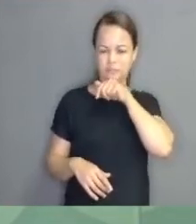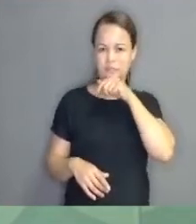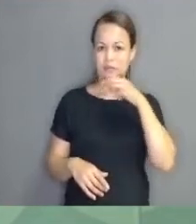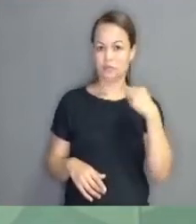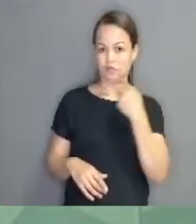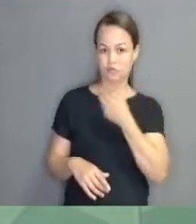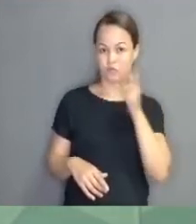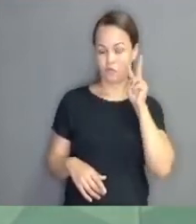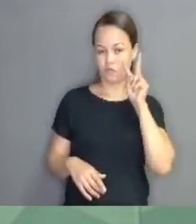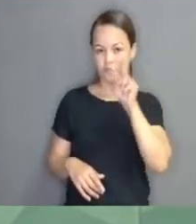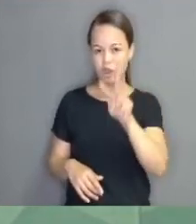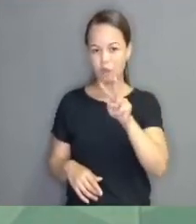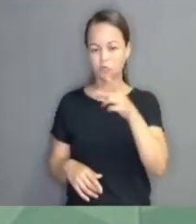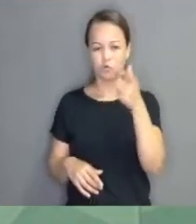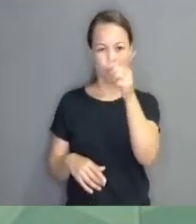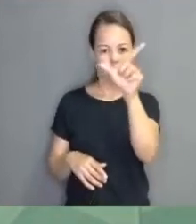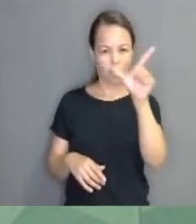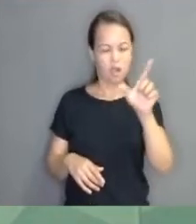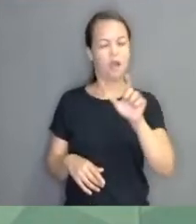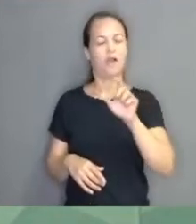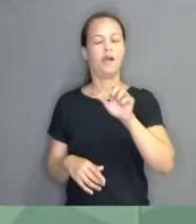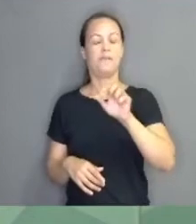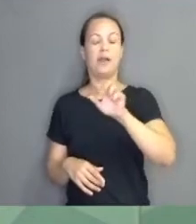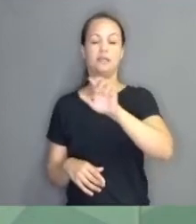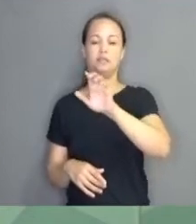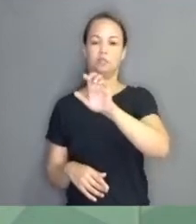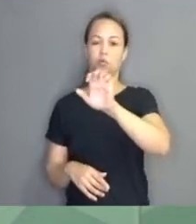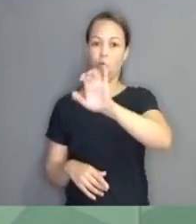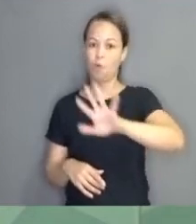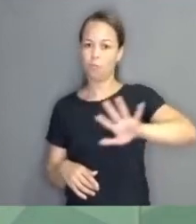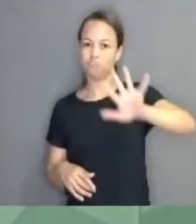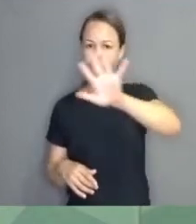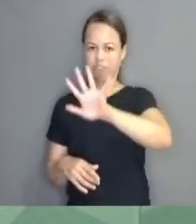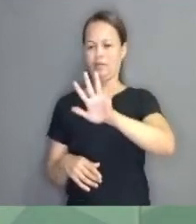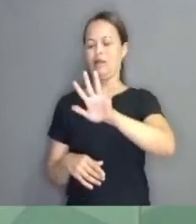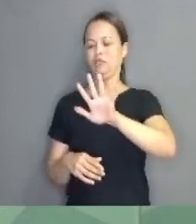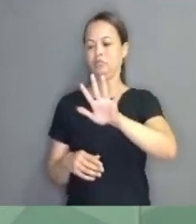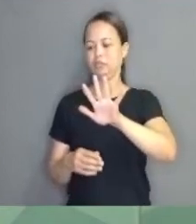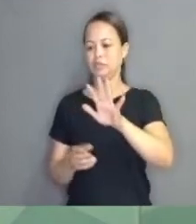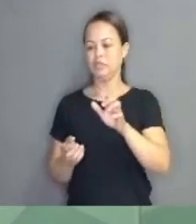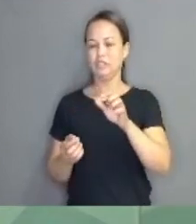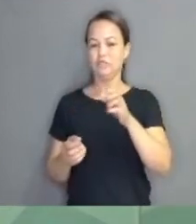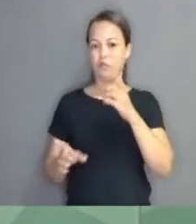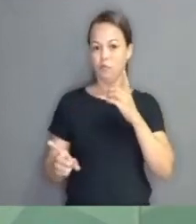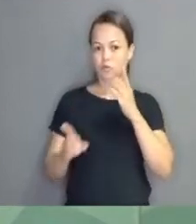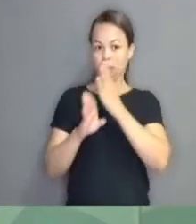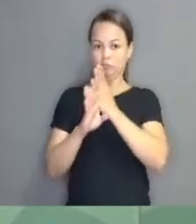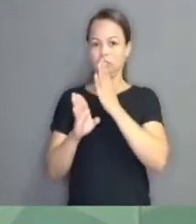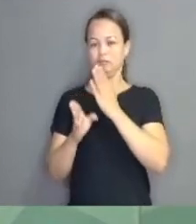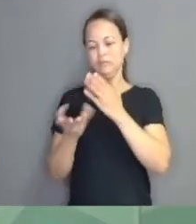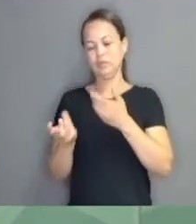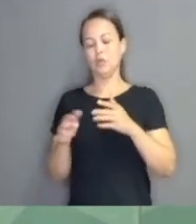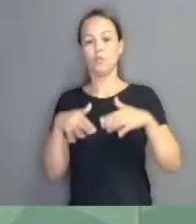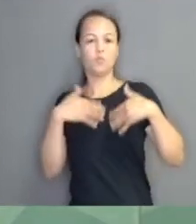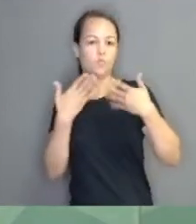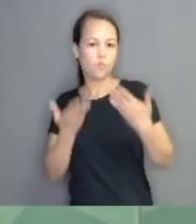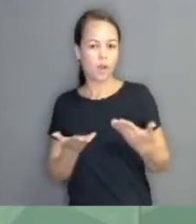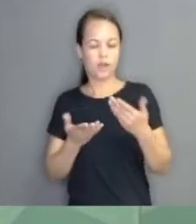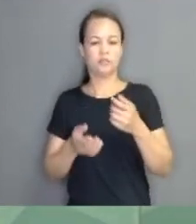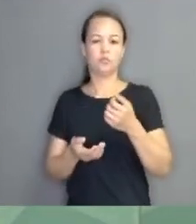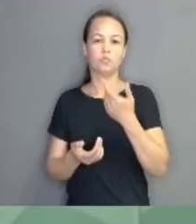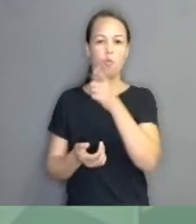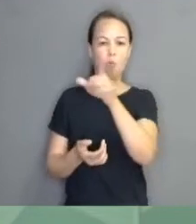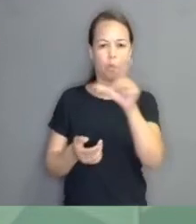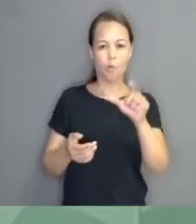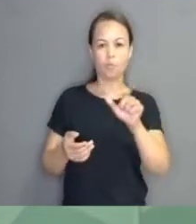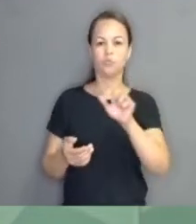olhar as outras imagens e vamos descobrir quais são os animais que